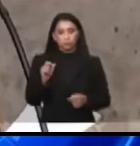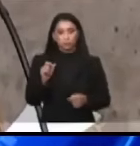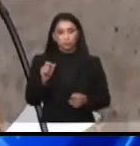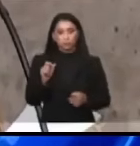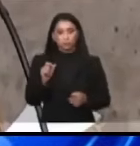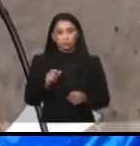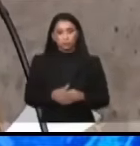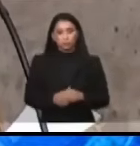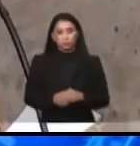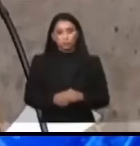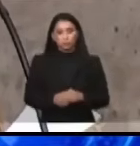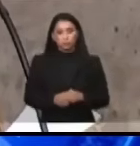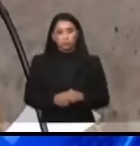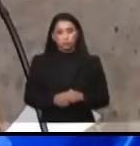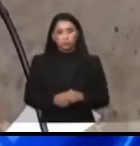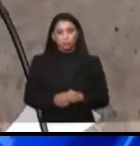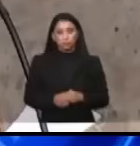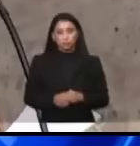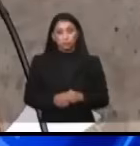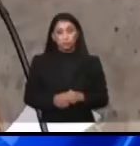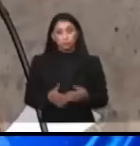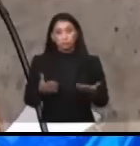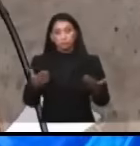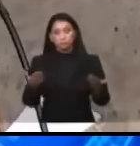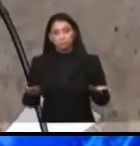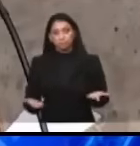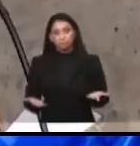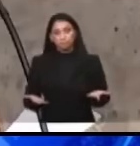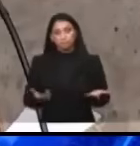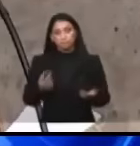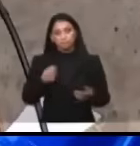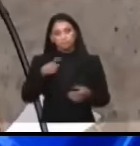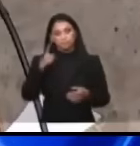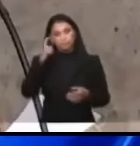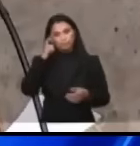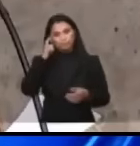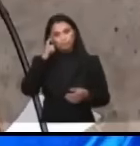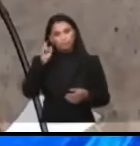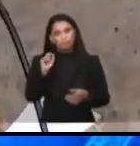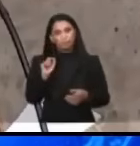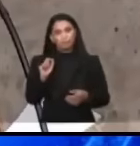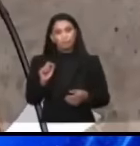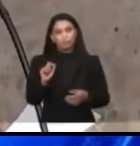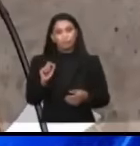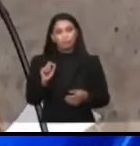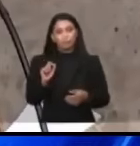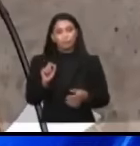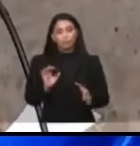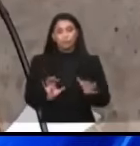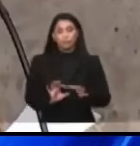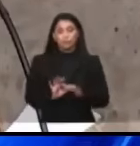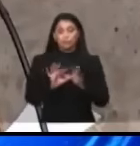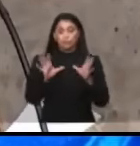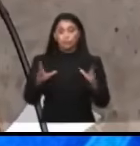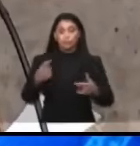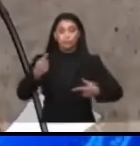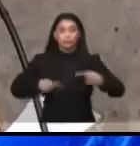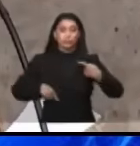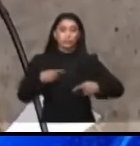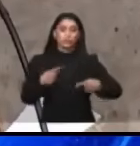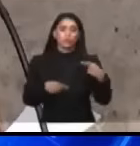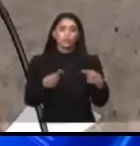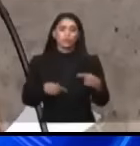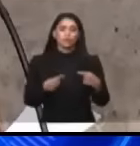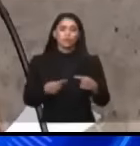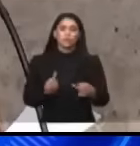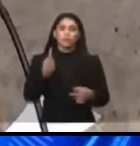no tempo. Mas, de qualquer sorte, me parece que pelo menos se permitiu, com esse debate todo, mais